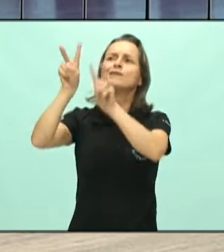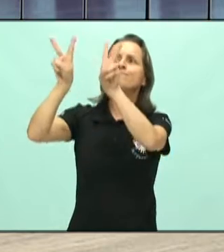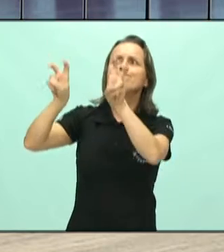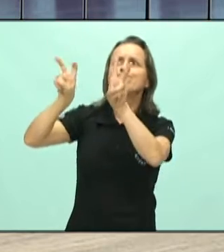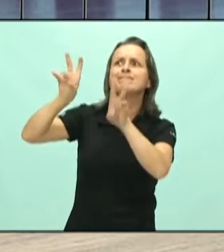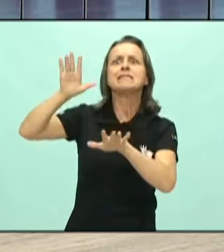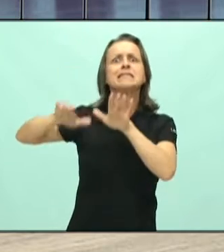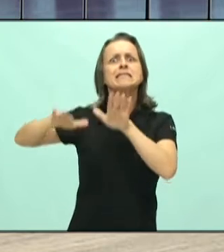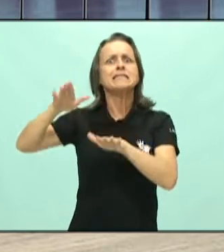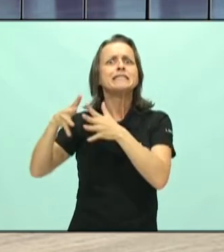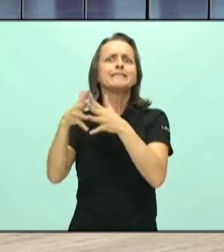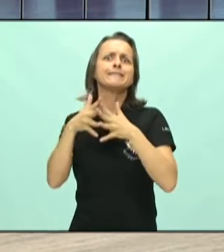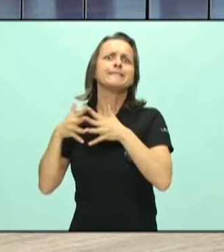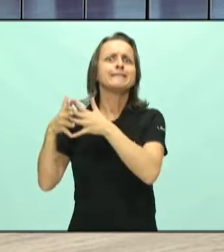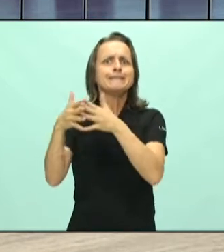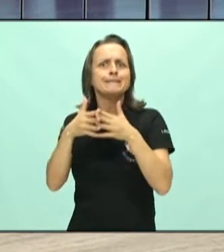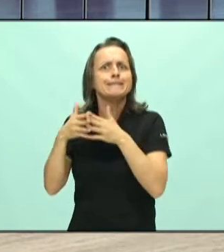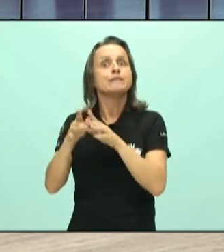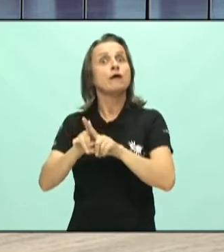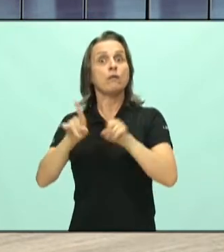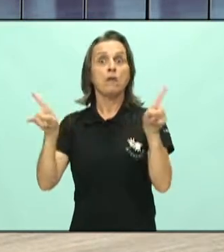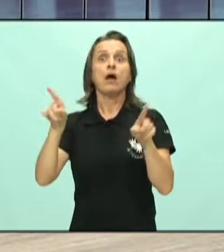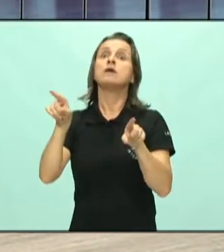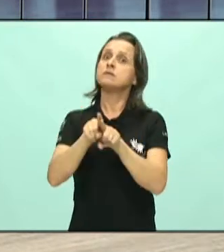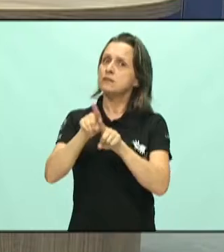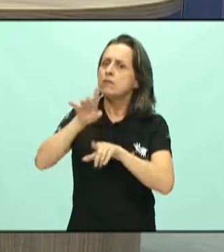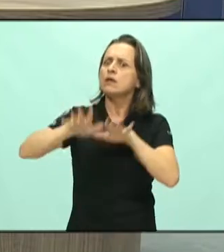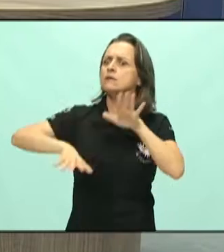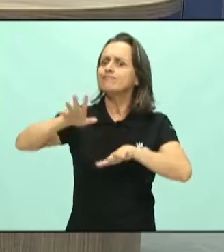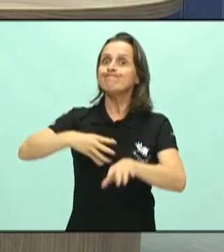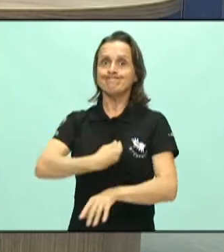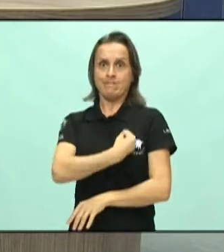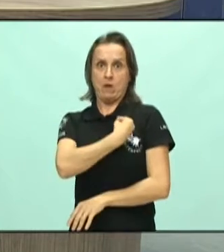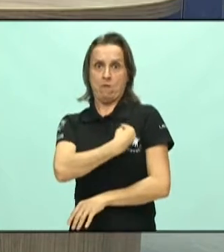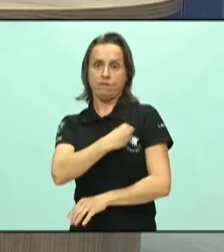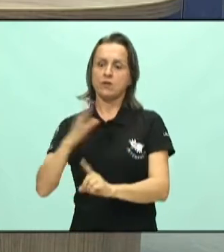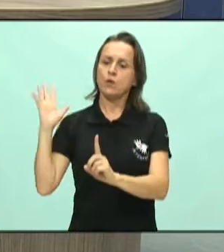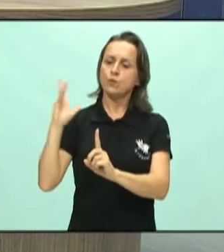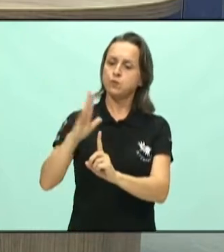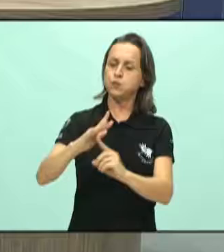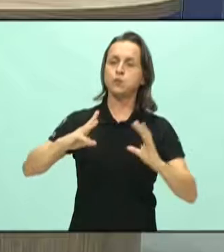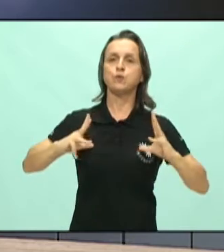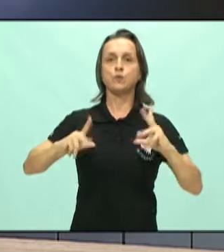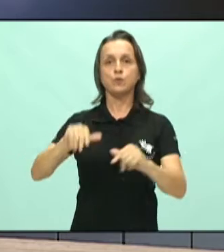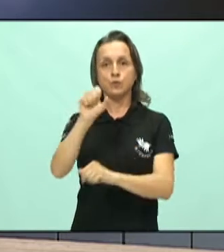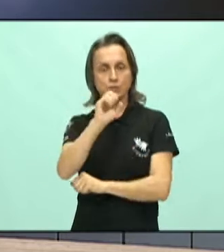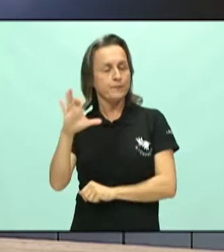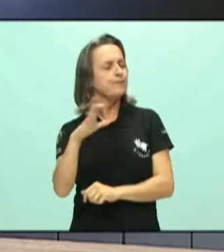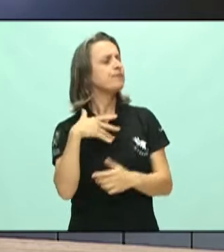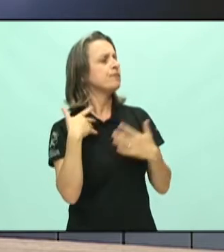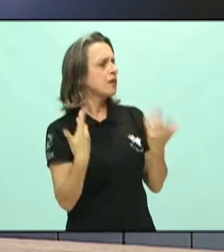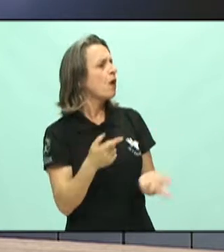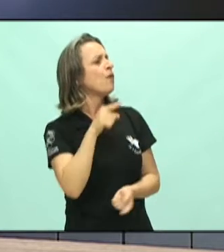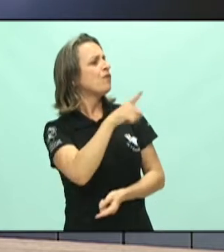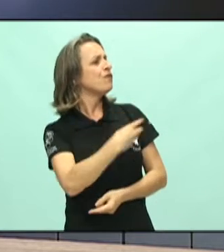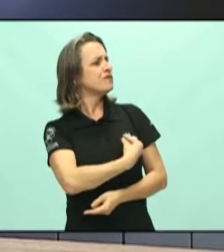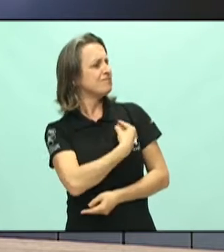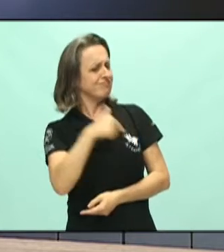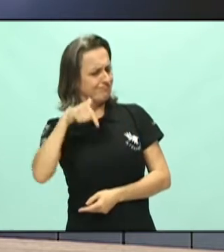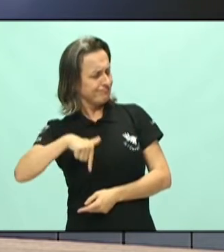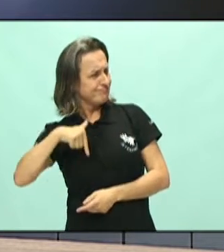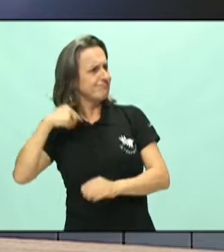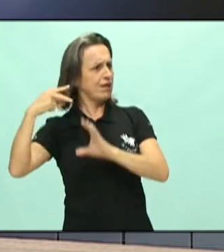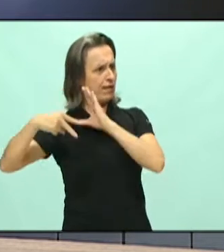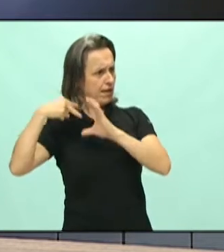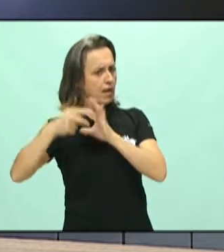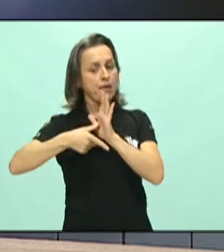tão complicado, mas também que afeta a vida de todos os catarinenses. Marcelo, o senhor esteve aqui na Câmara de Vereadores antes da